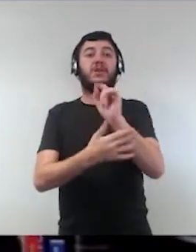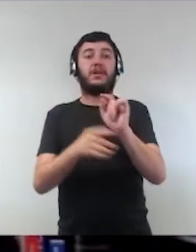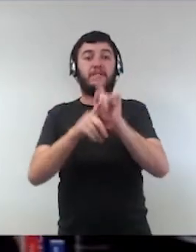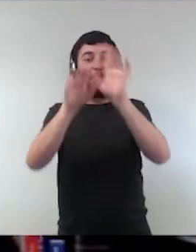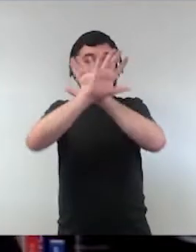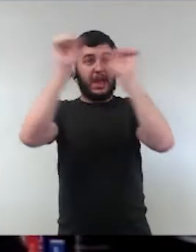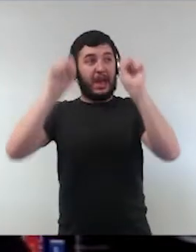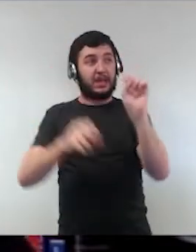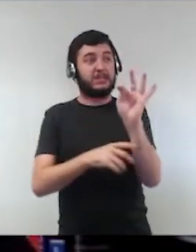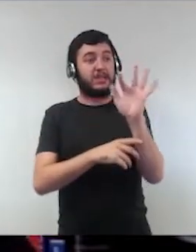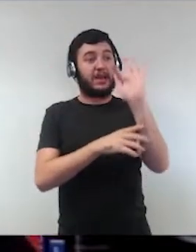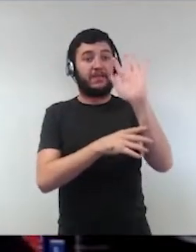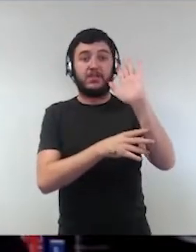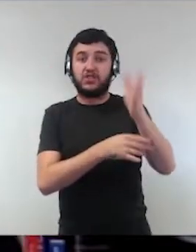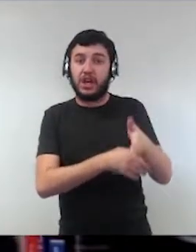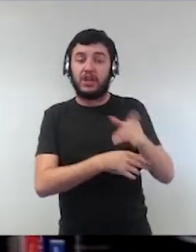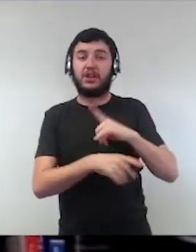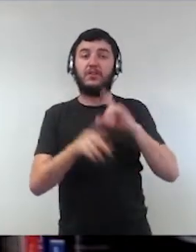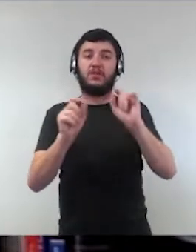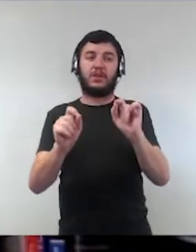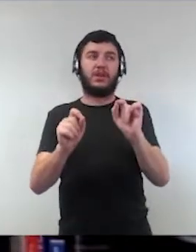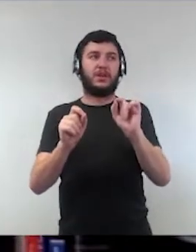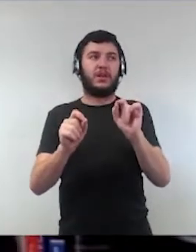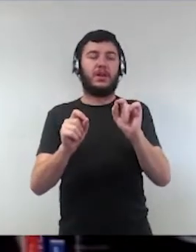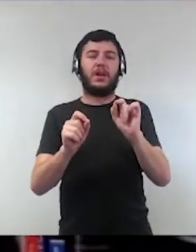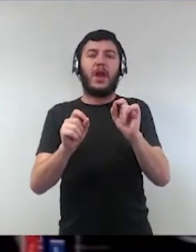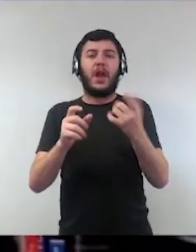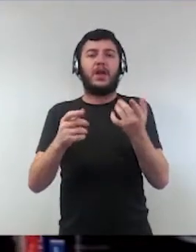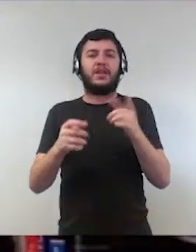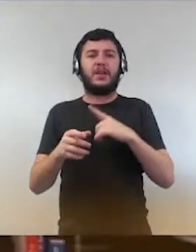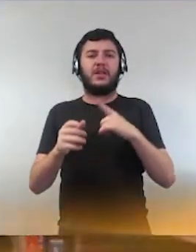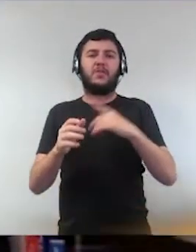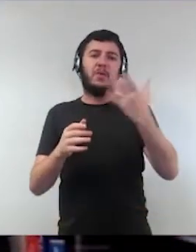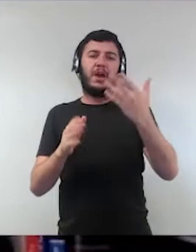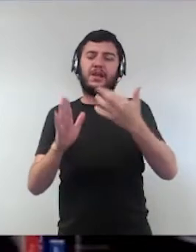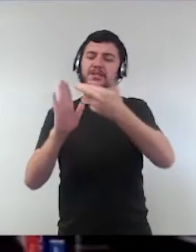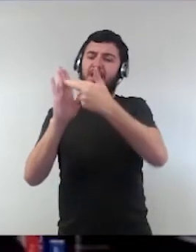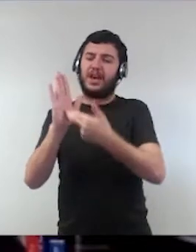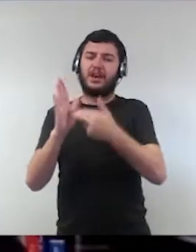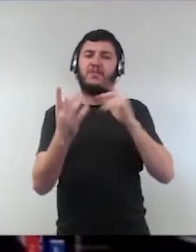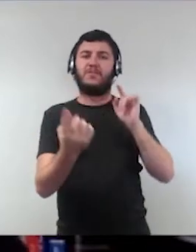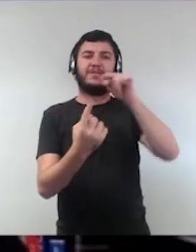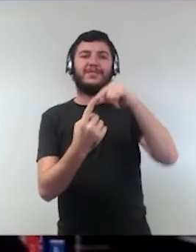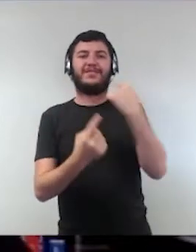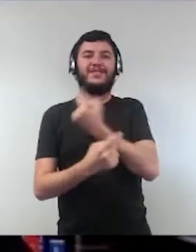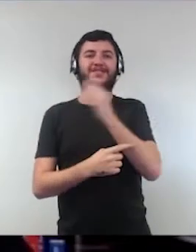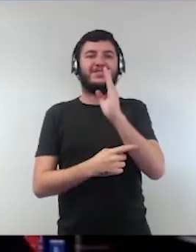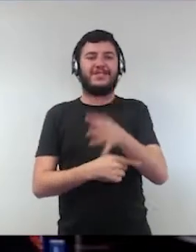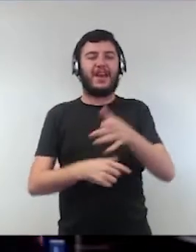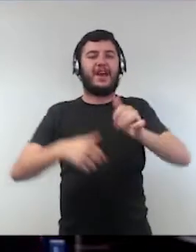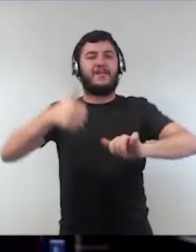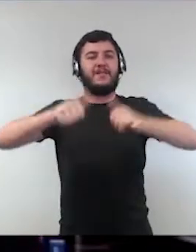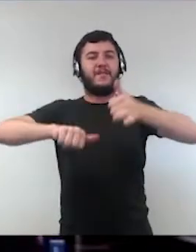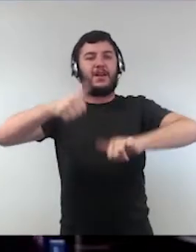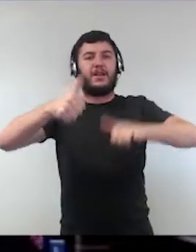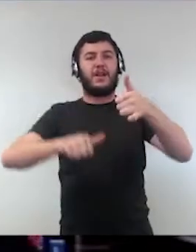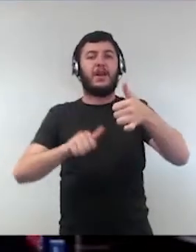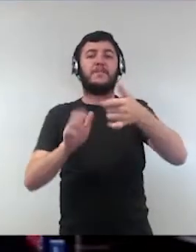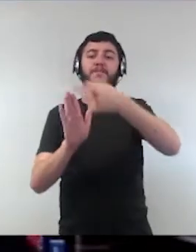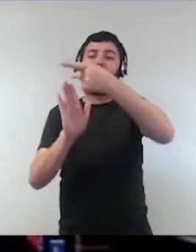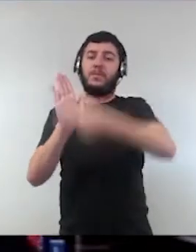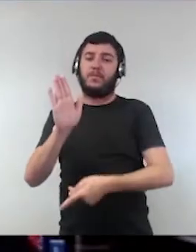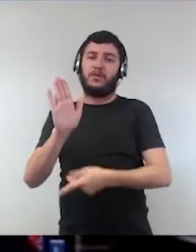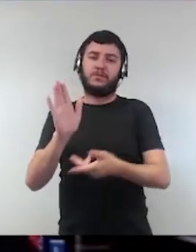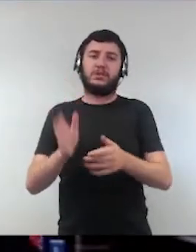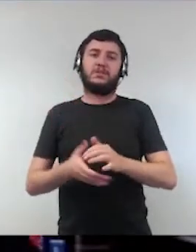Federal um parâmetro de proporcionalidade à luz dos princípios ali invocados para que nós pudéssemos avaliar esse projeto também